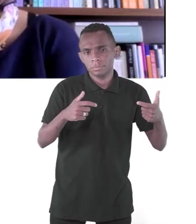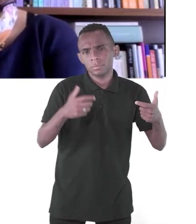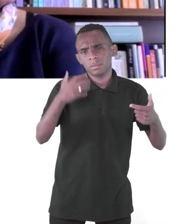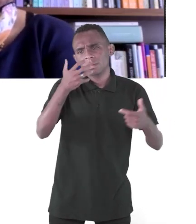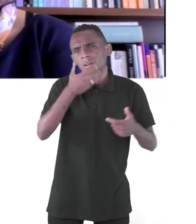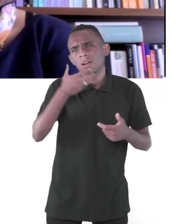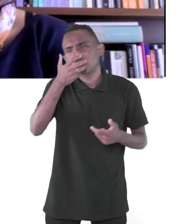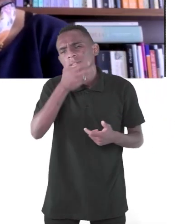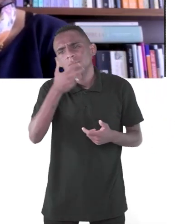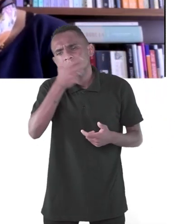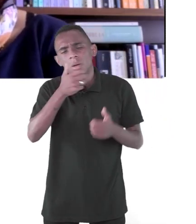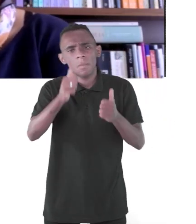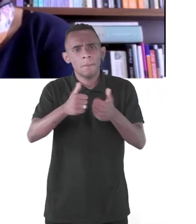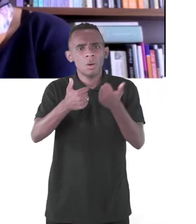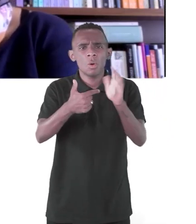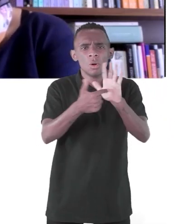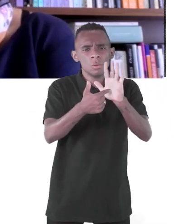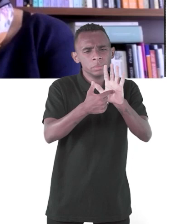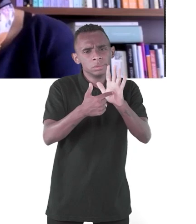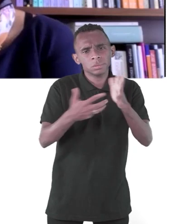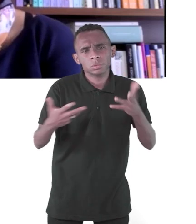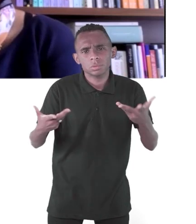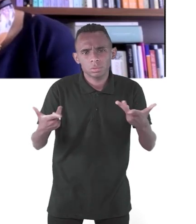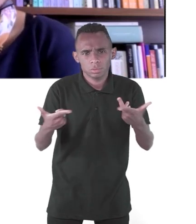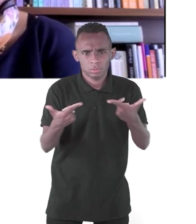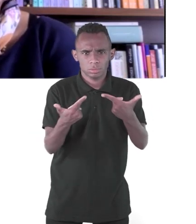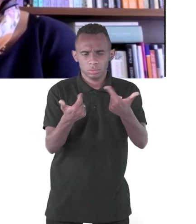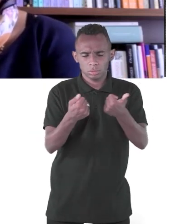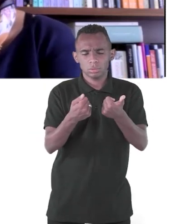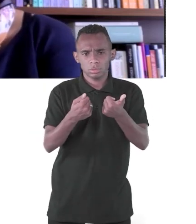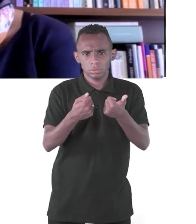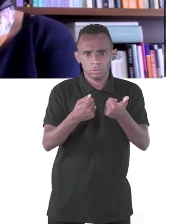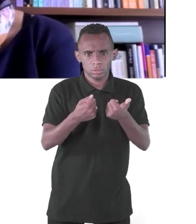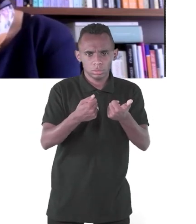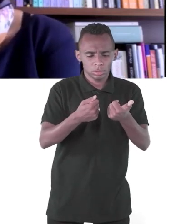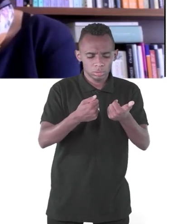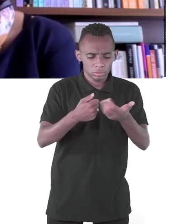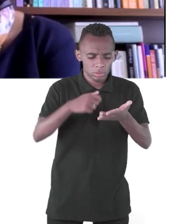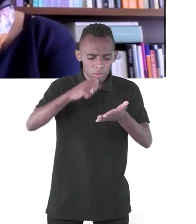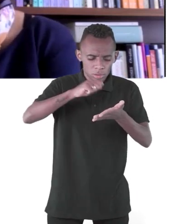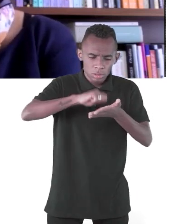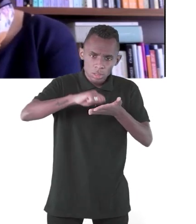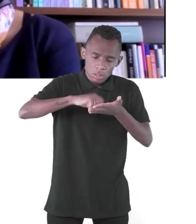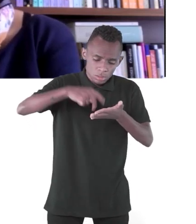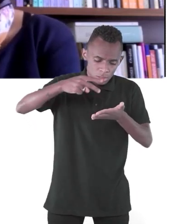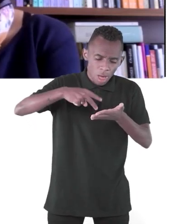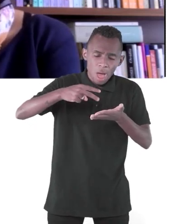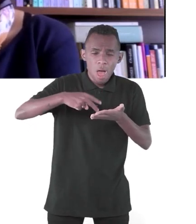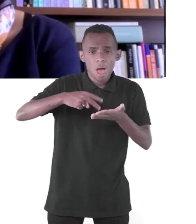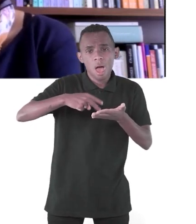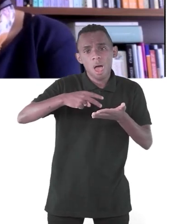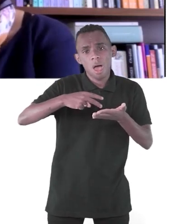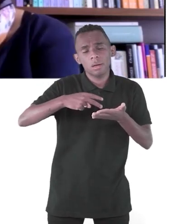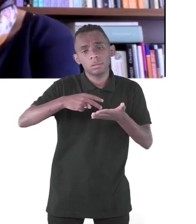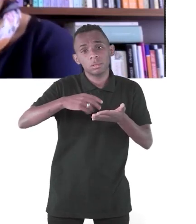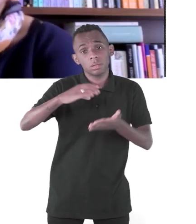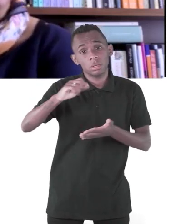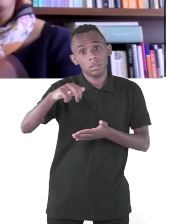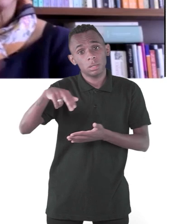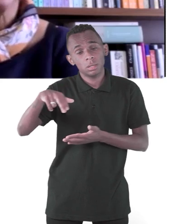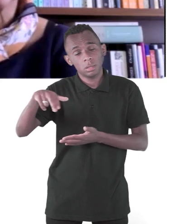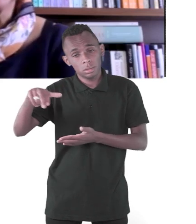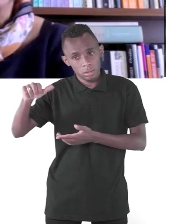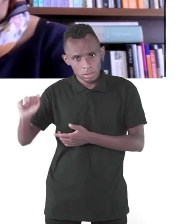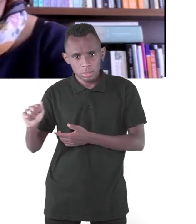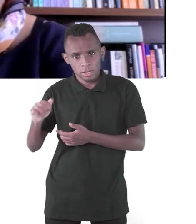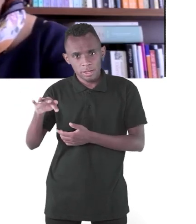a canção que melhor apresenta qualidade em suas letras, né? Eu acho isso muito interessante. O Canaã